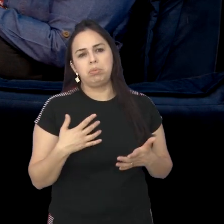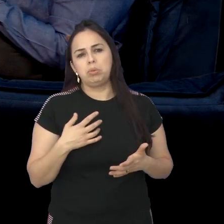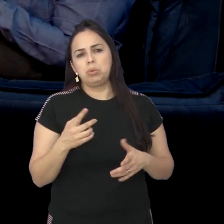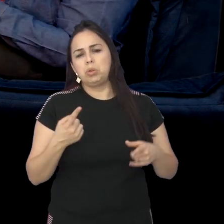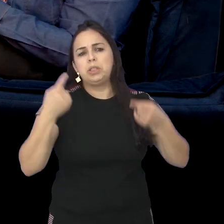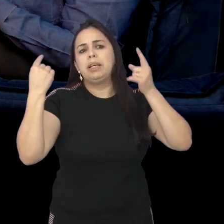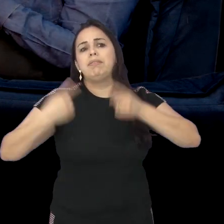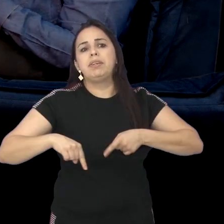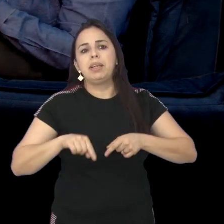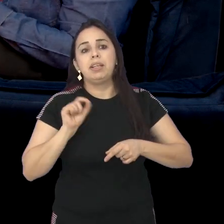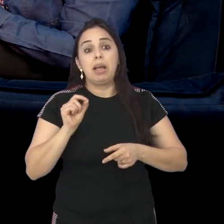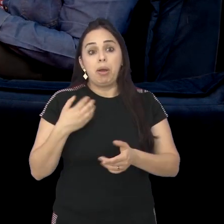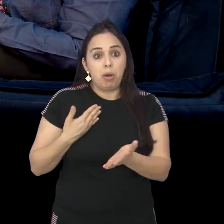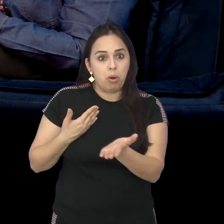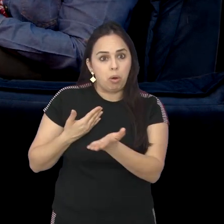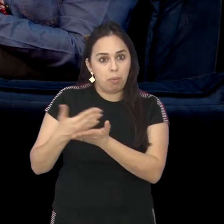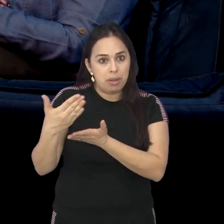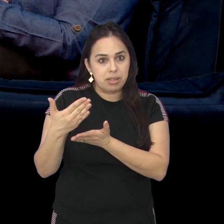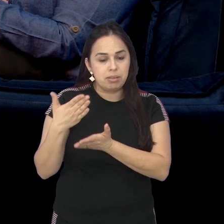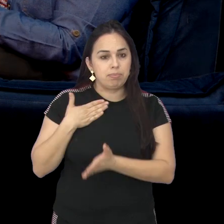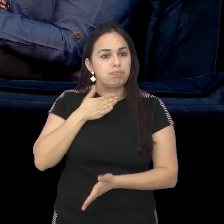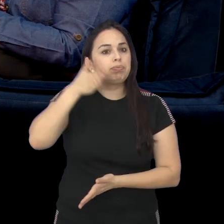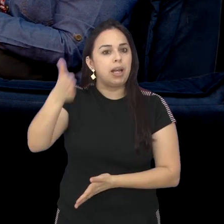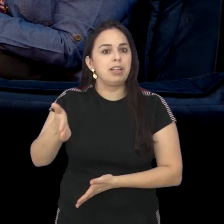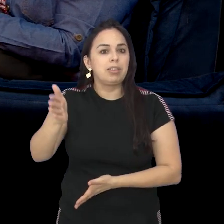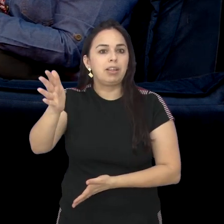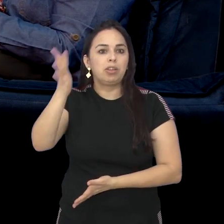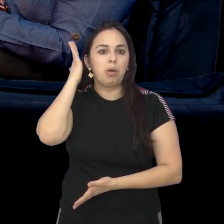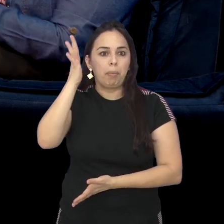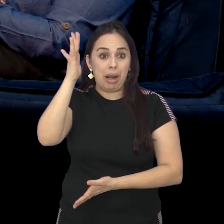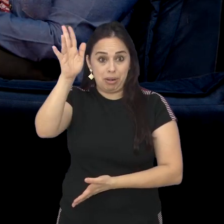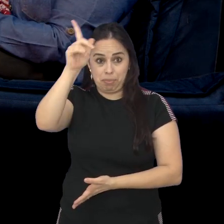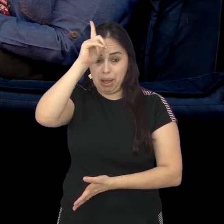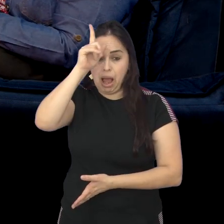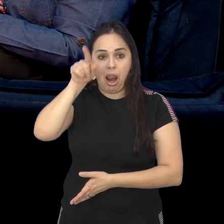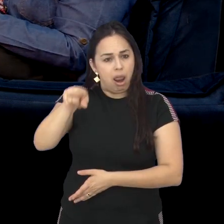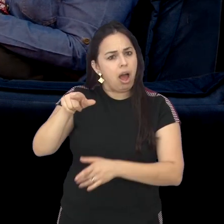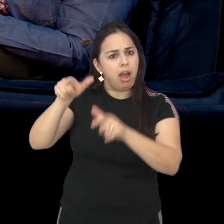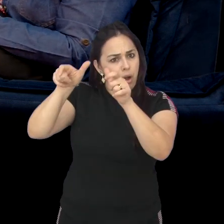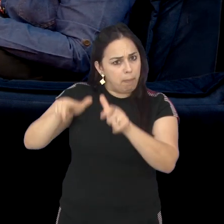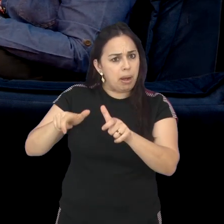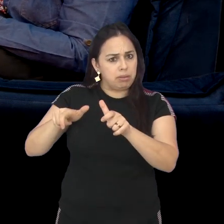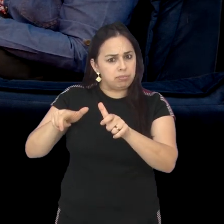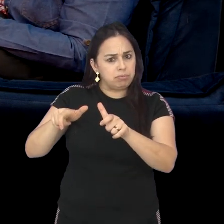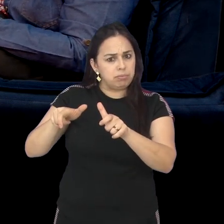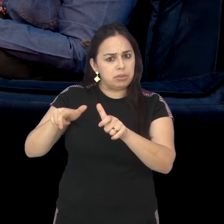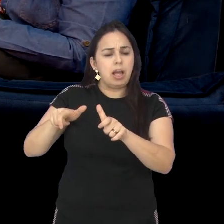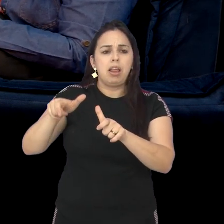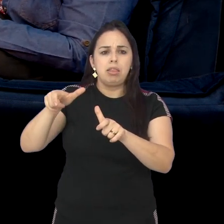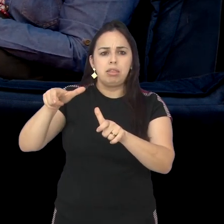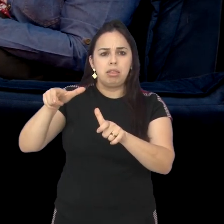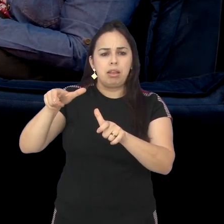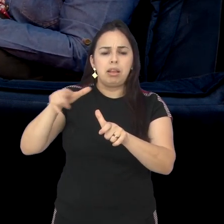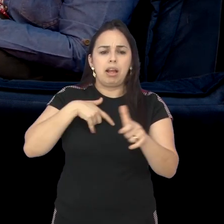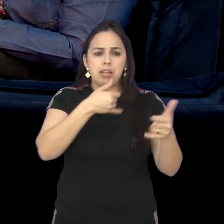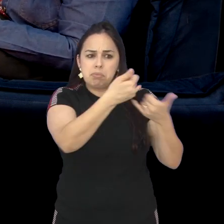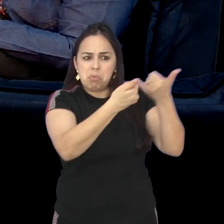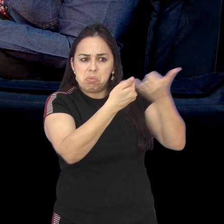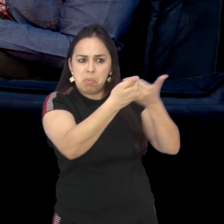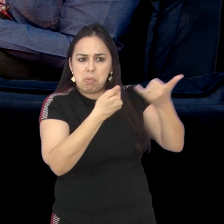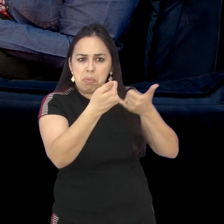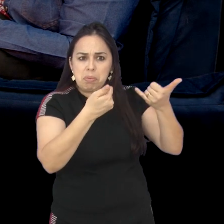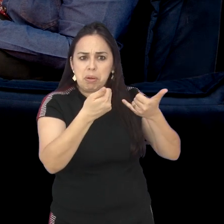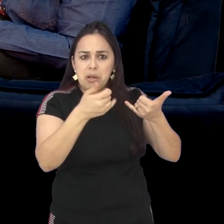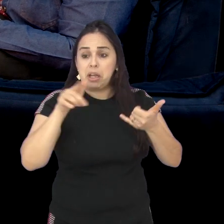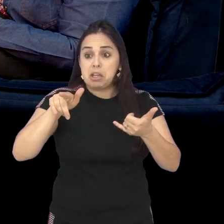Eu comecei a ir para o Pinheirinho, ele era bairro, né? E havia o rumor das pessoas saírem